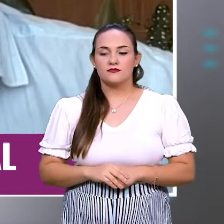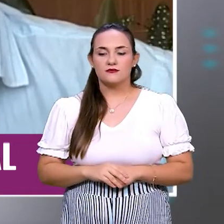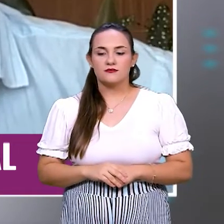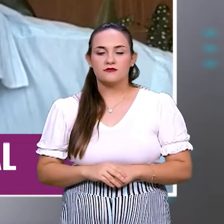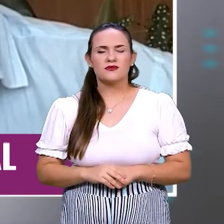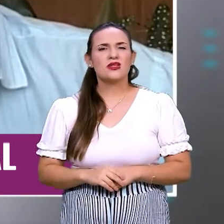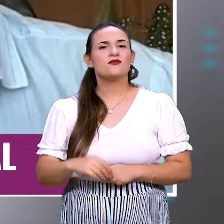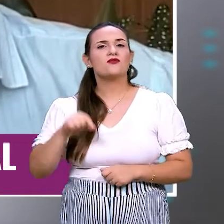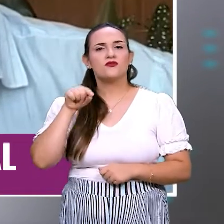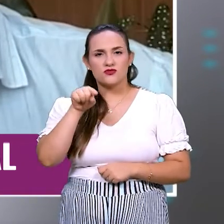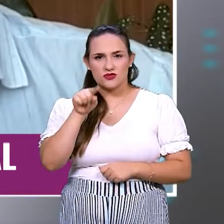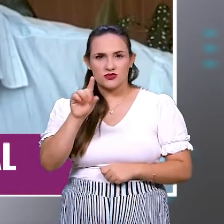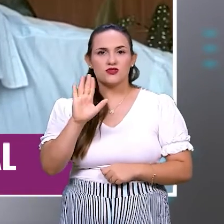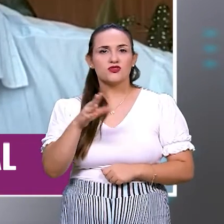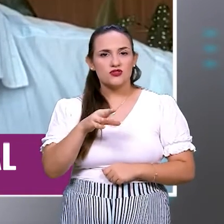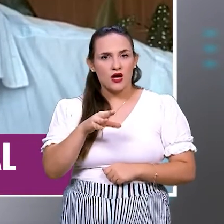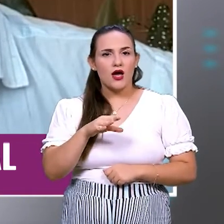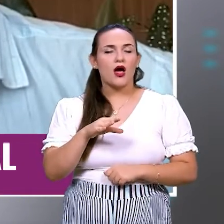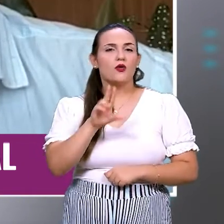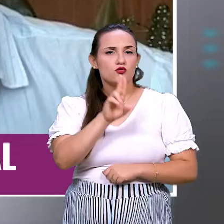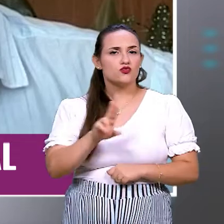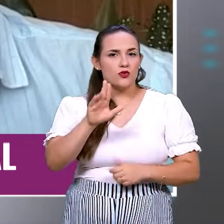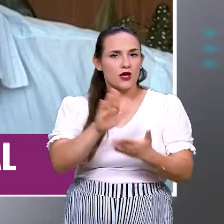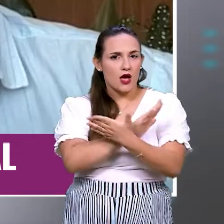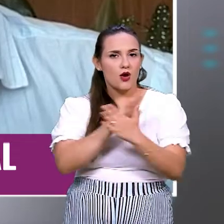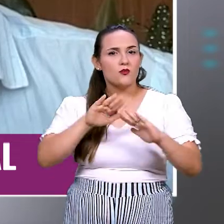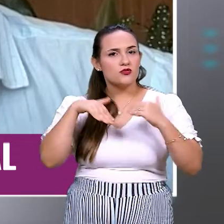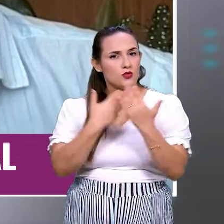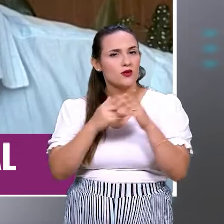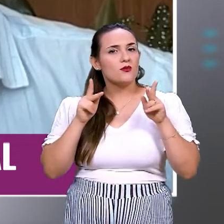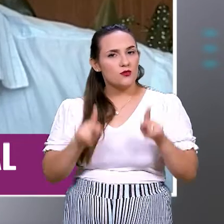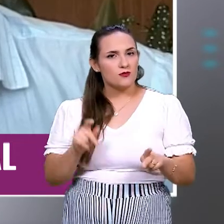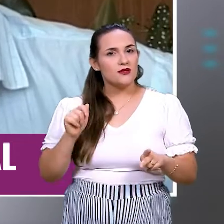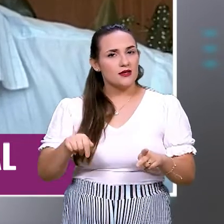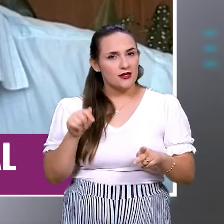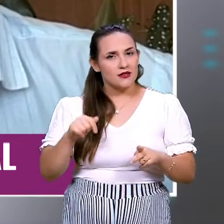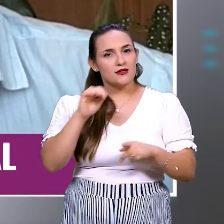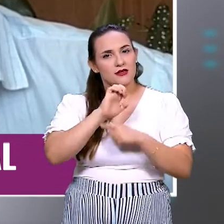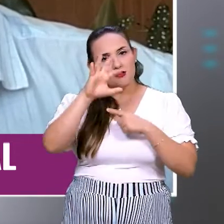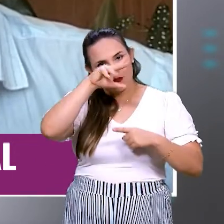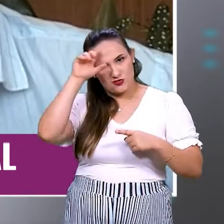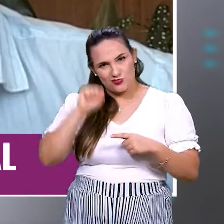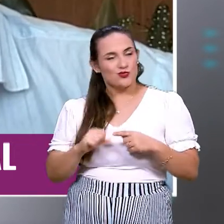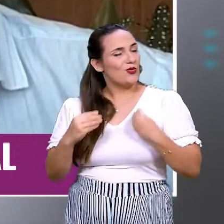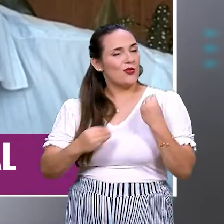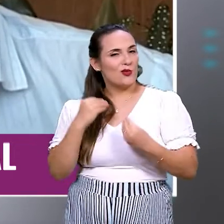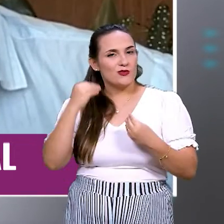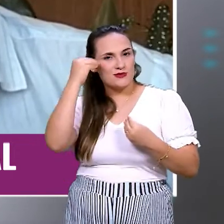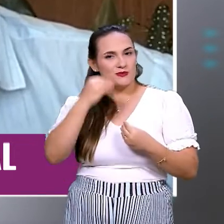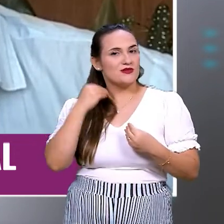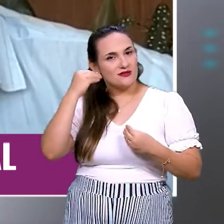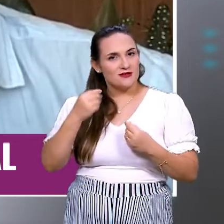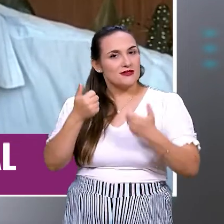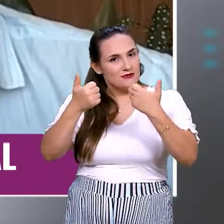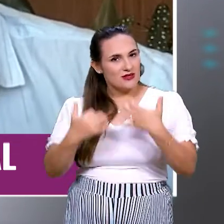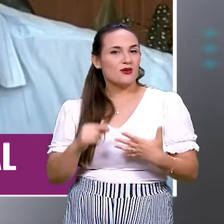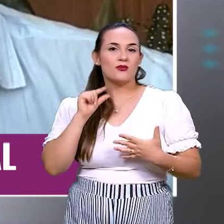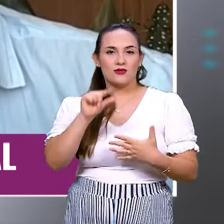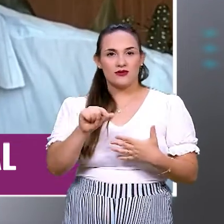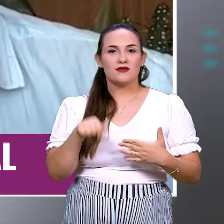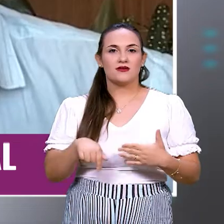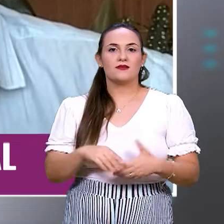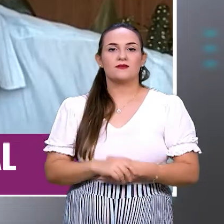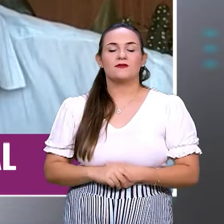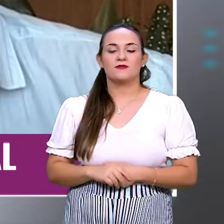abordando aqui, você levou para os professores, para algumas escolas públicas aqui do Mato Grosso do Sul. Como é que